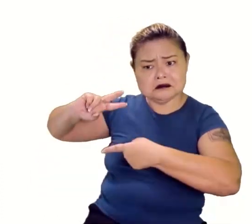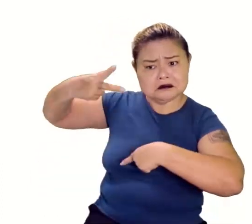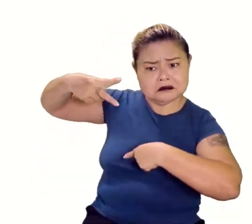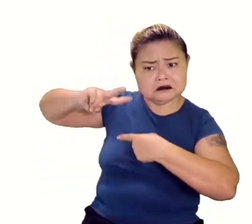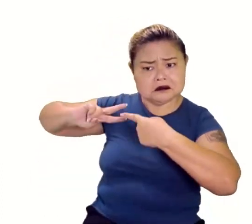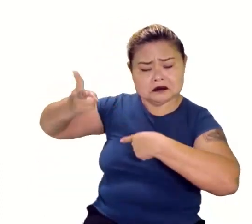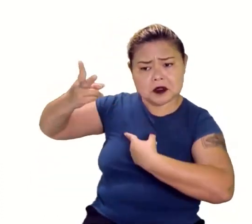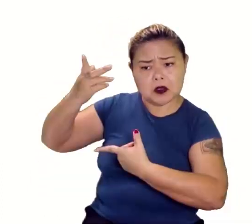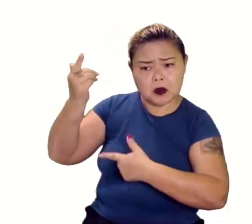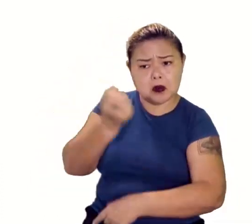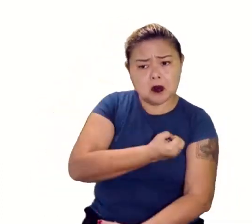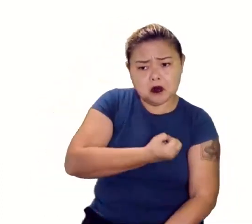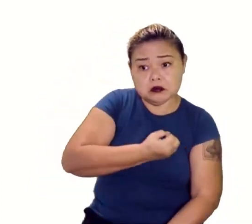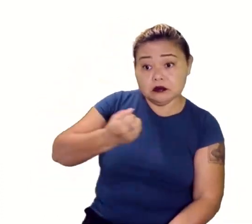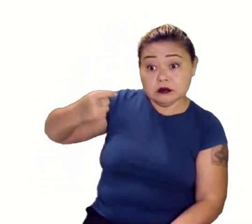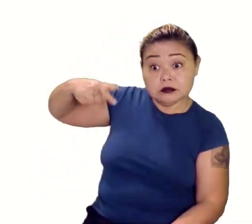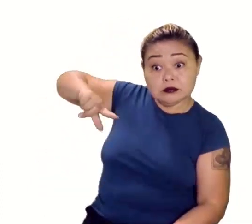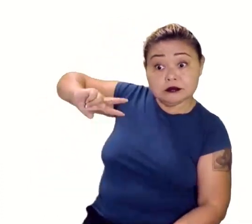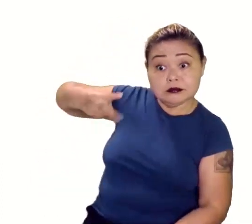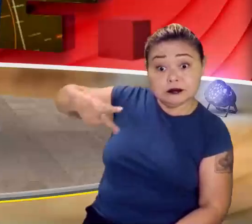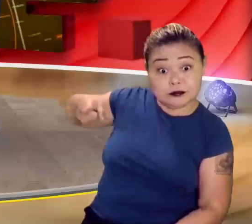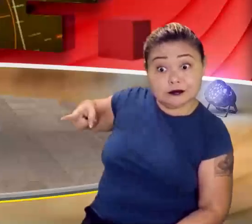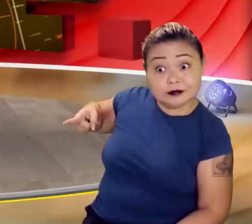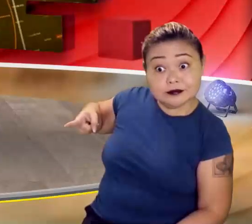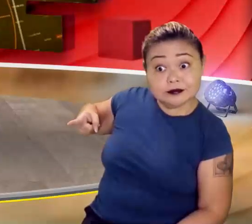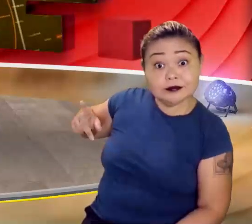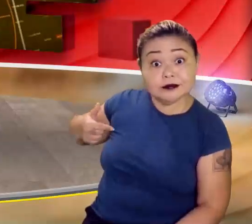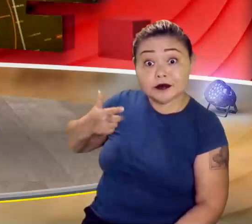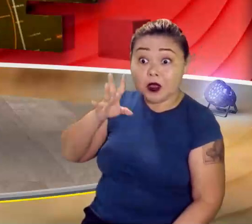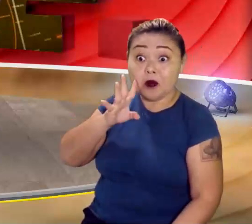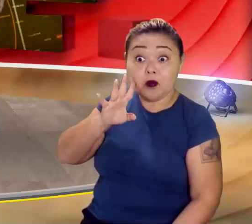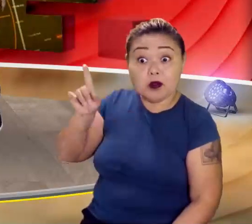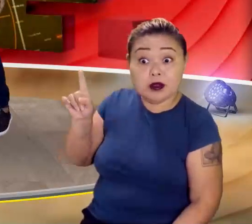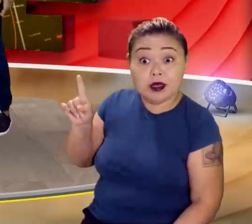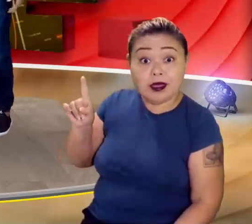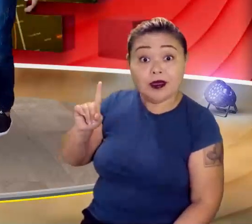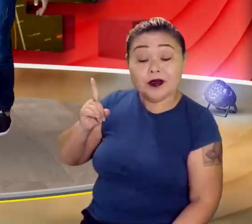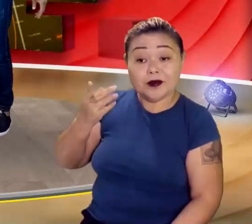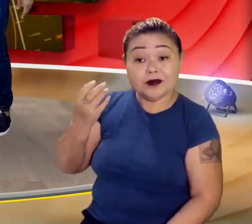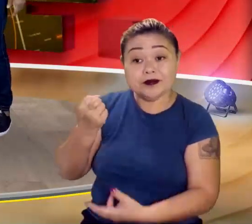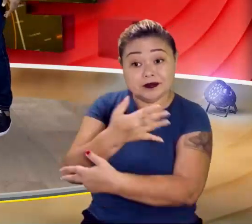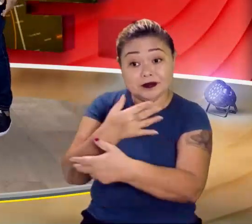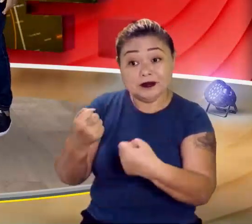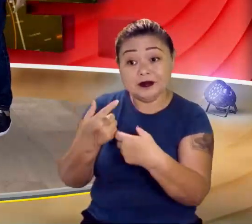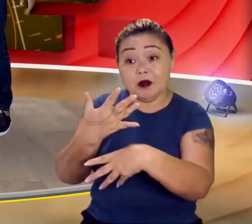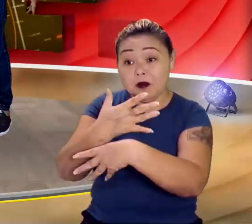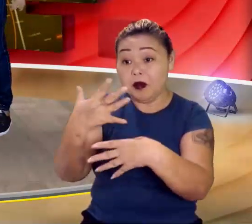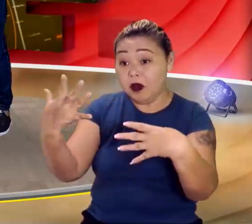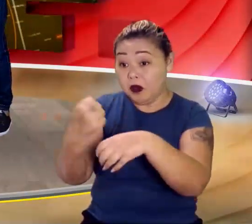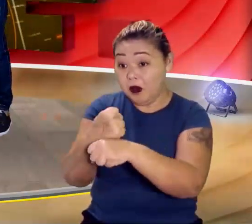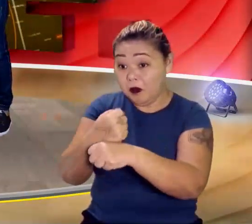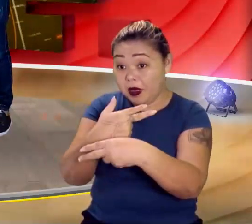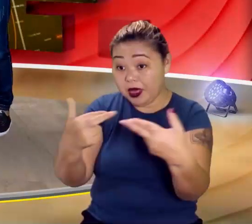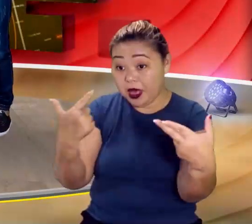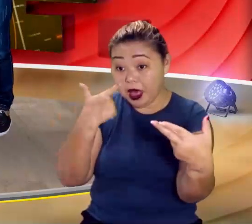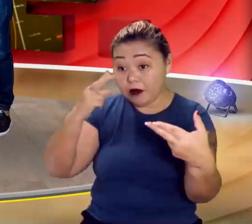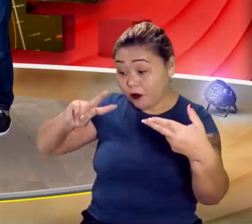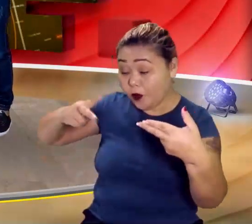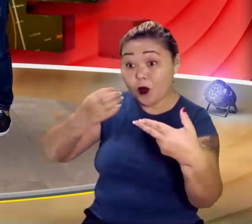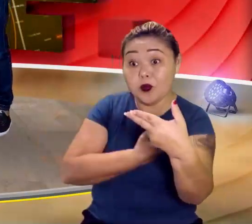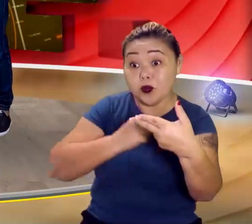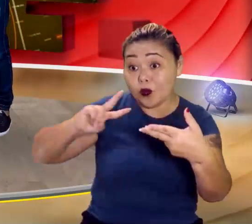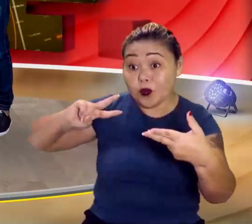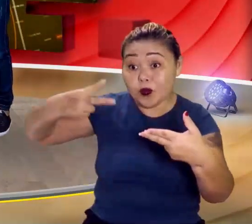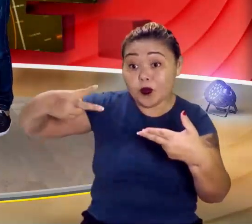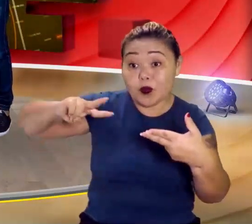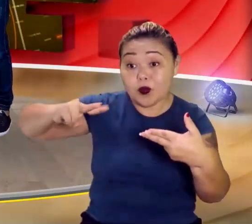gente inverte o número de cabeça para baixo? Tá Tem invertido. operação inversa? Tá aí, Achei legal a operação inversa. Inverter de cabeça para baixo. Ou